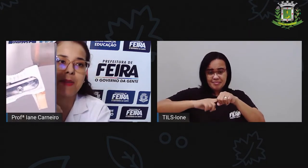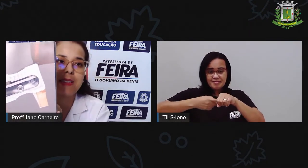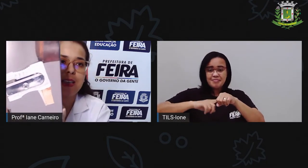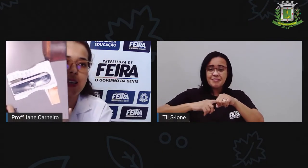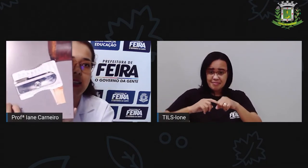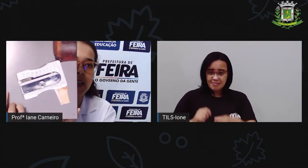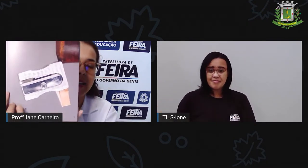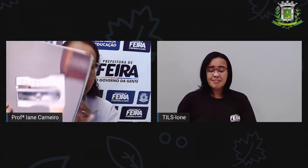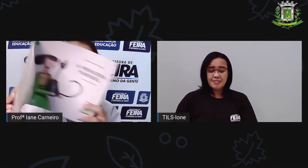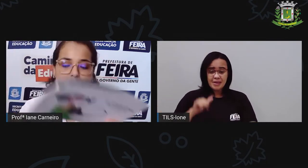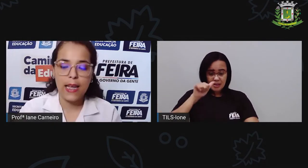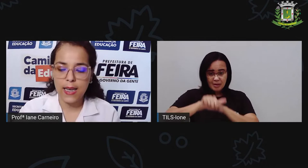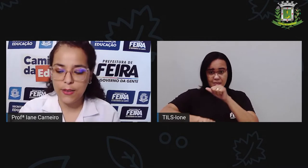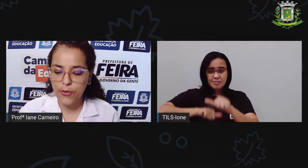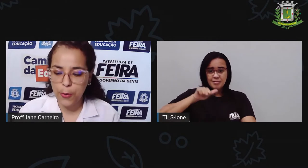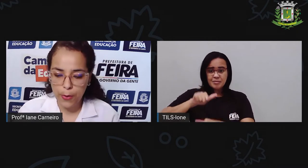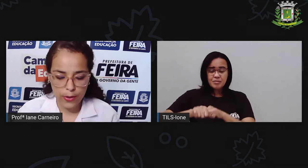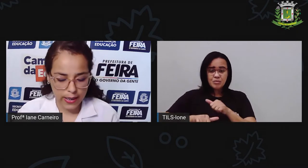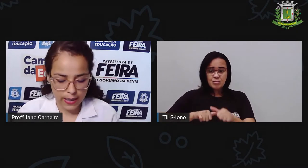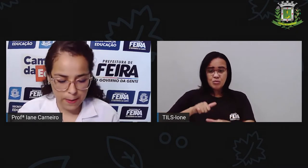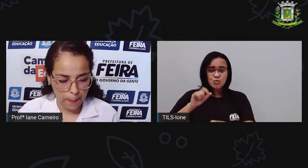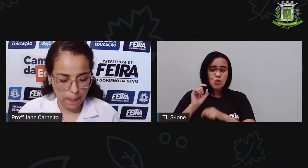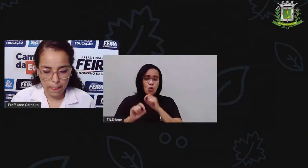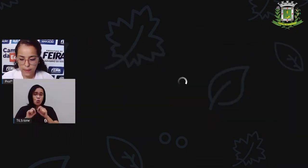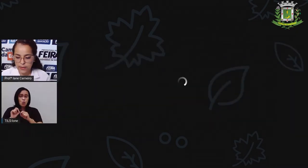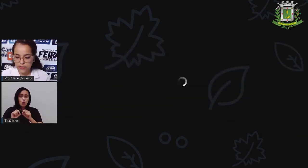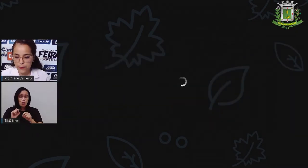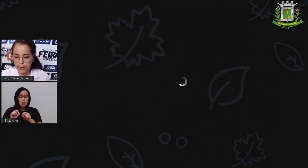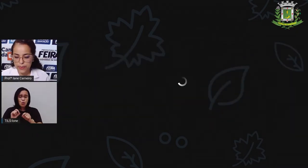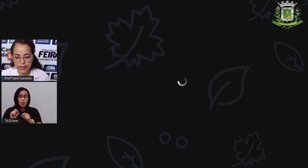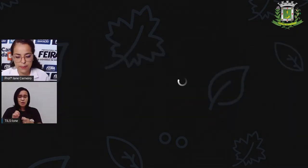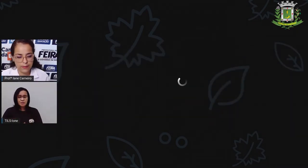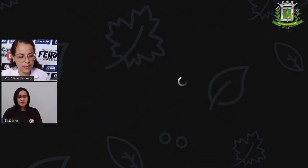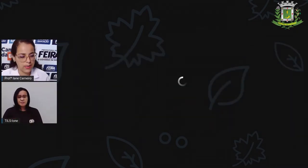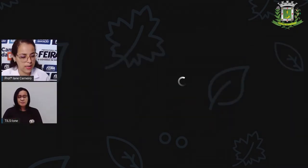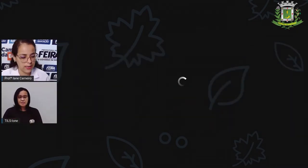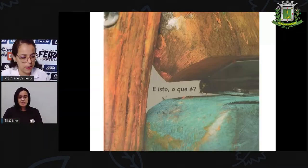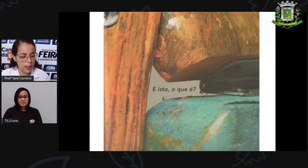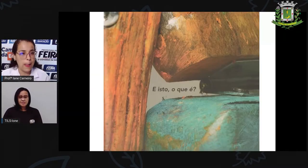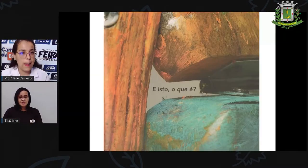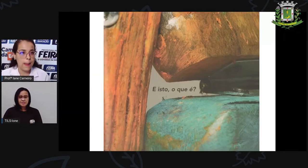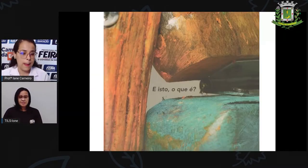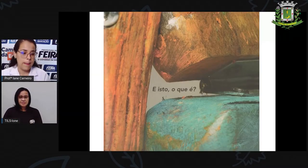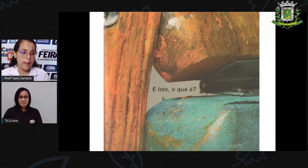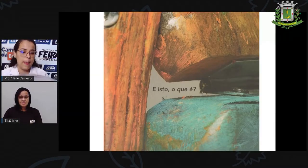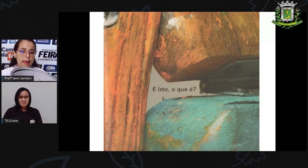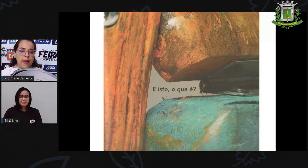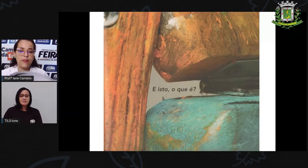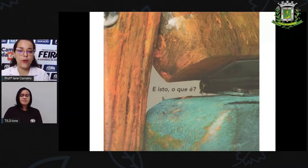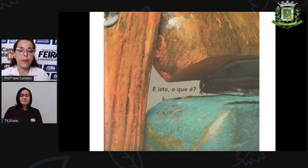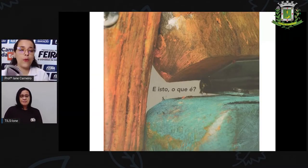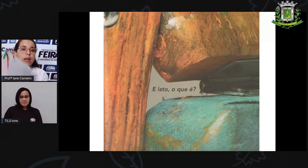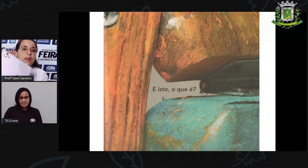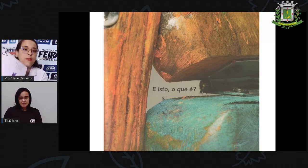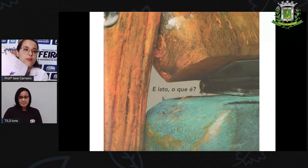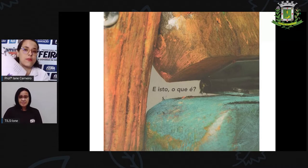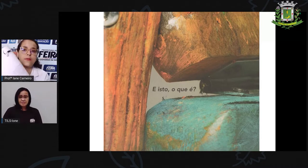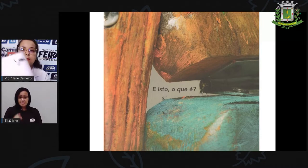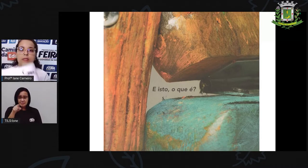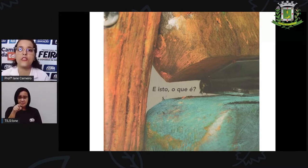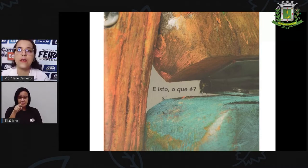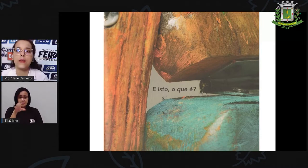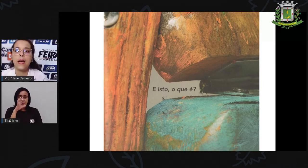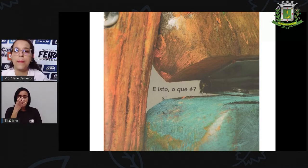da lapiseira, ele formou o quê? Deixa a Pró abrir aqui pra vocês. Ele formou o cão,